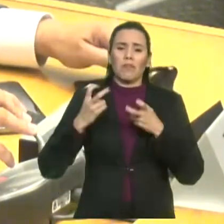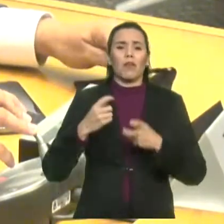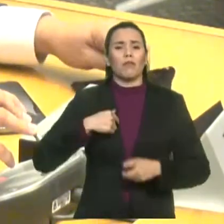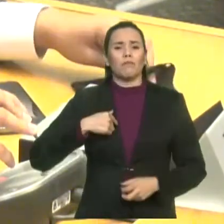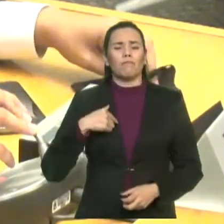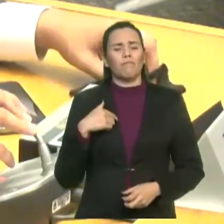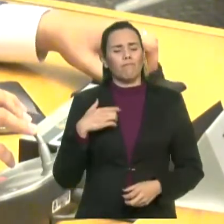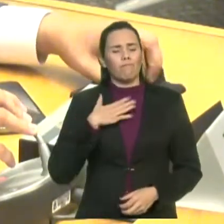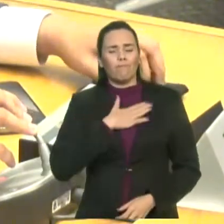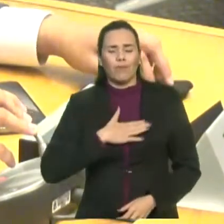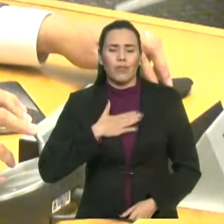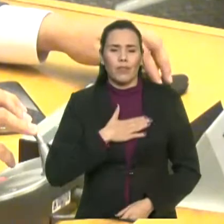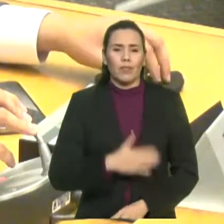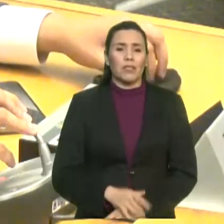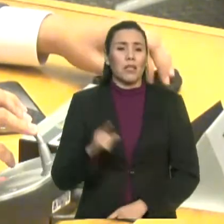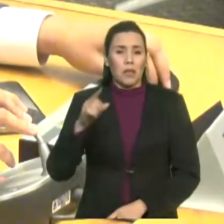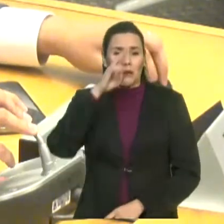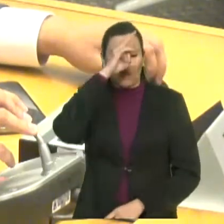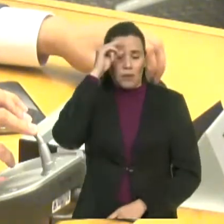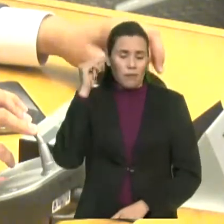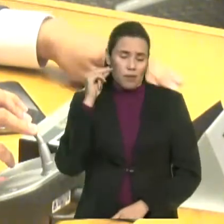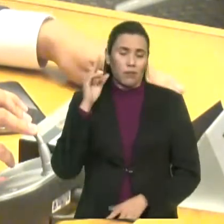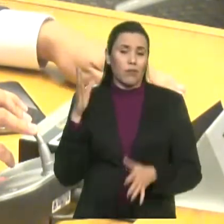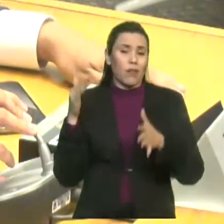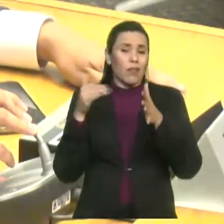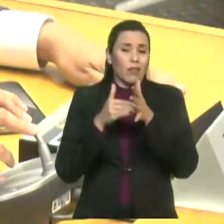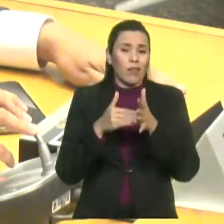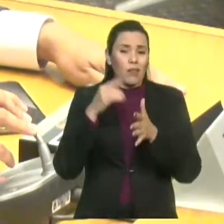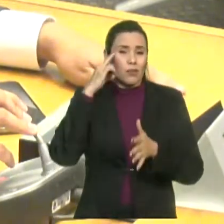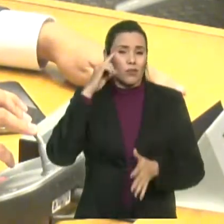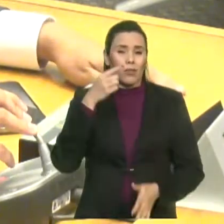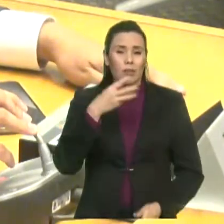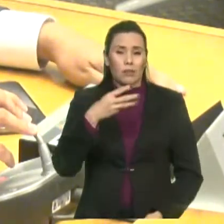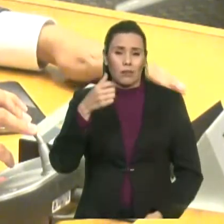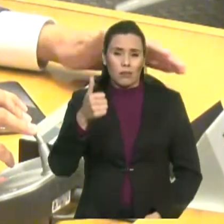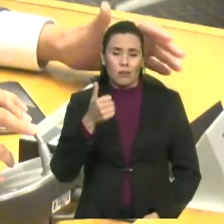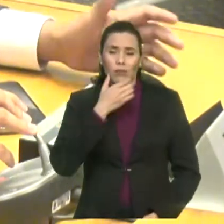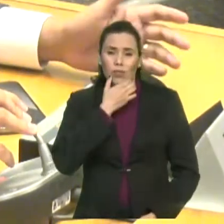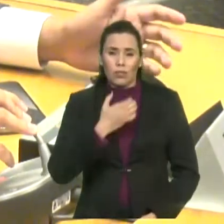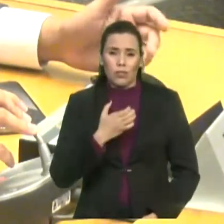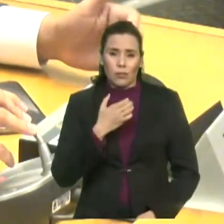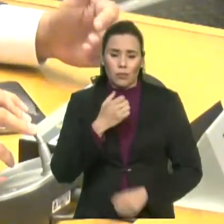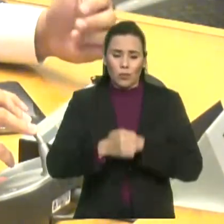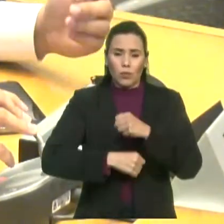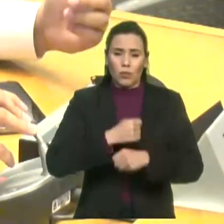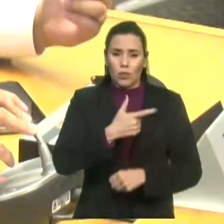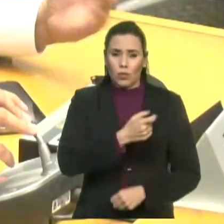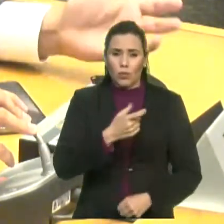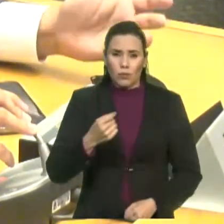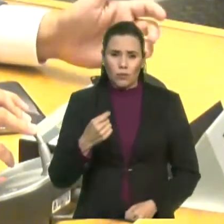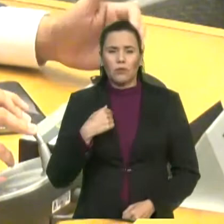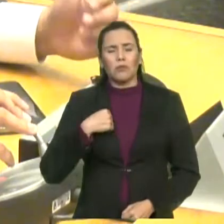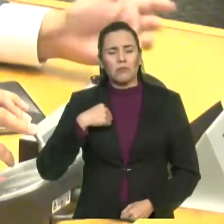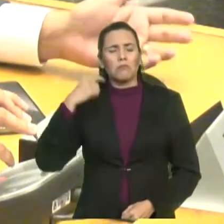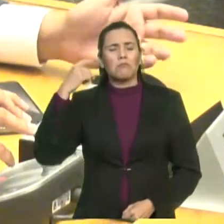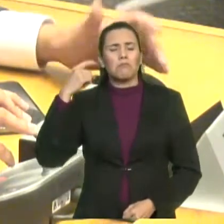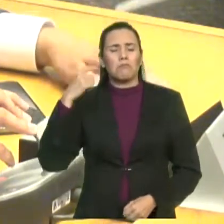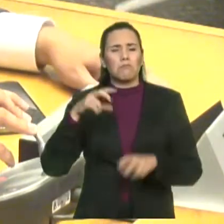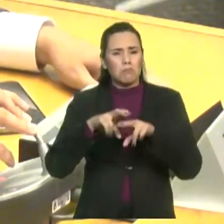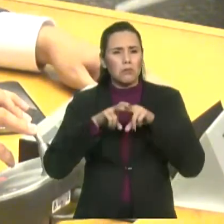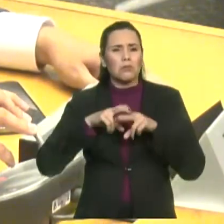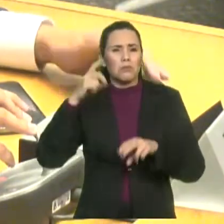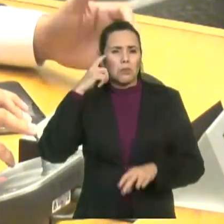31 de dezembro do ano de 2020. Então, justa a sua homenagem, justo o